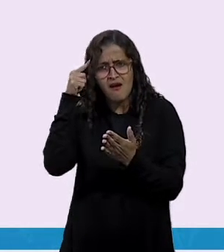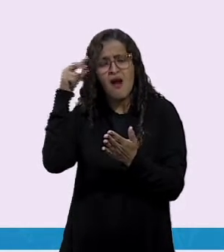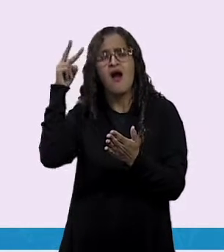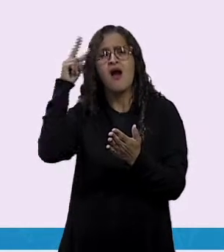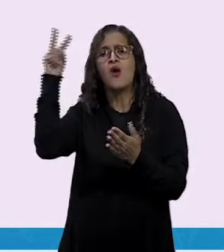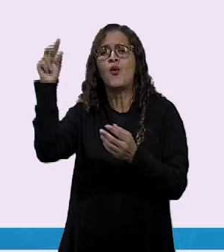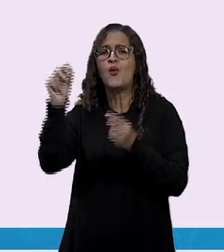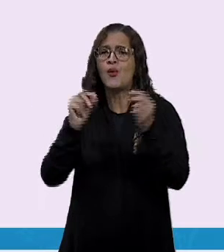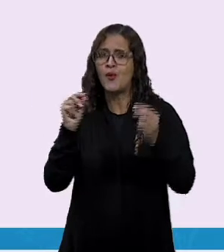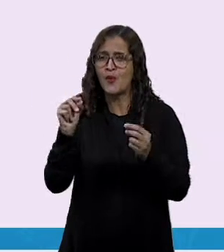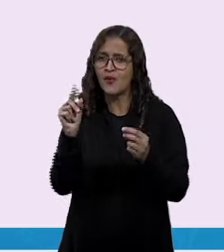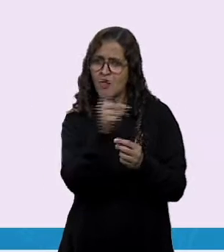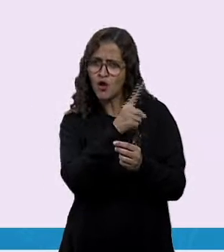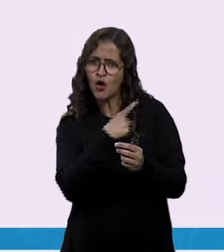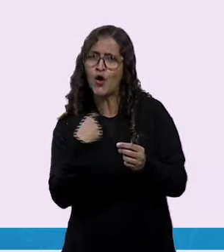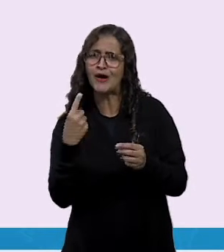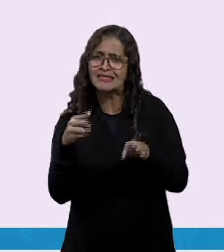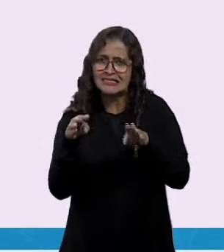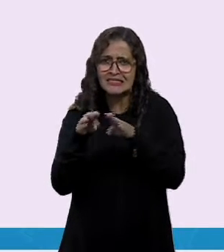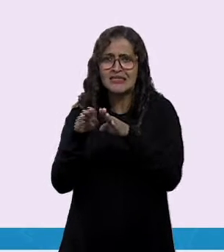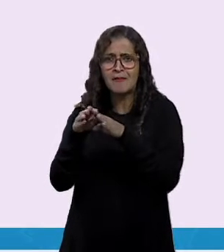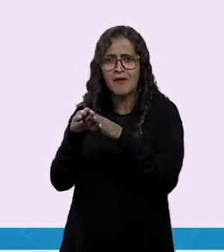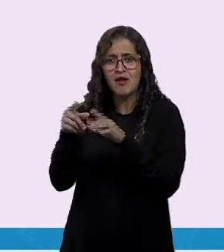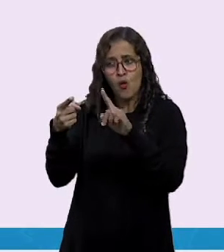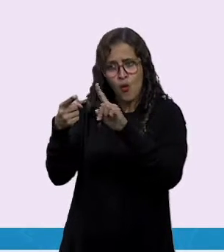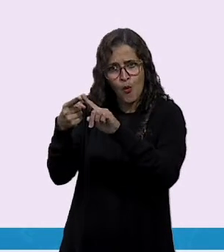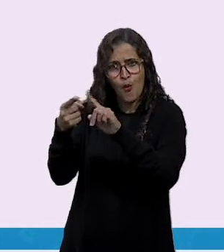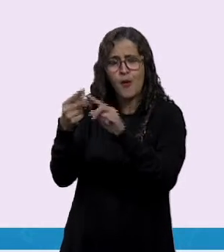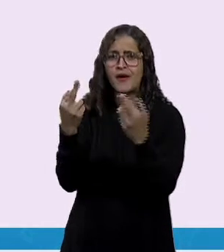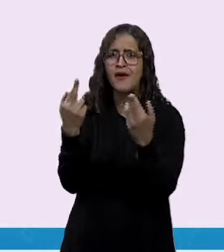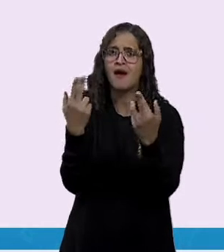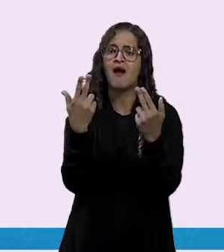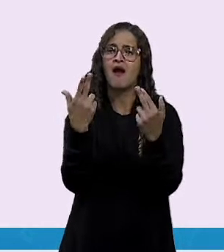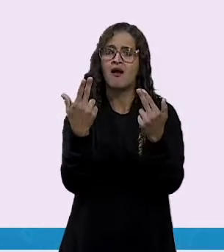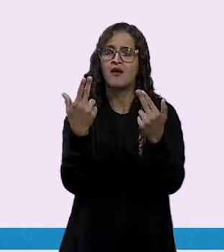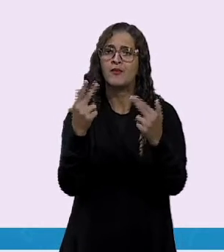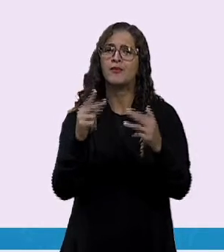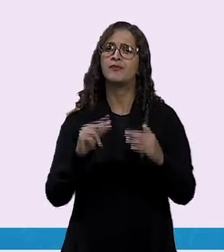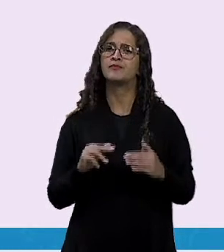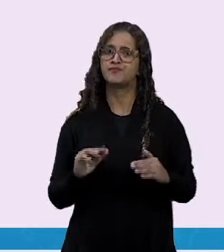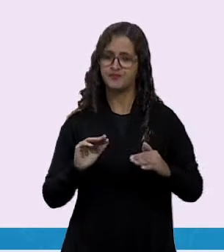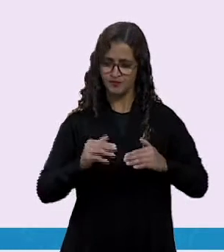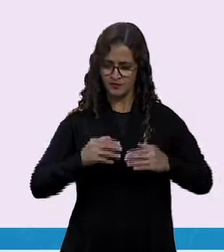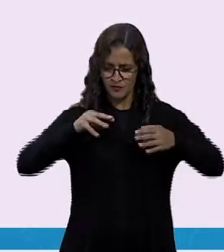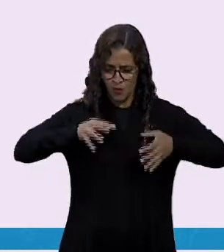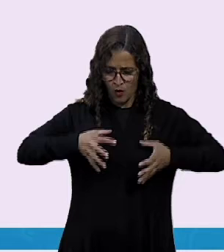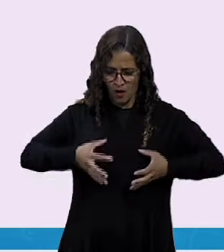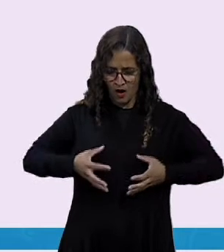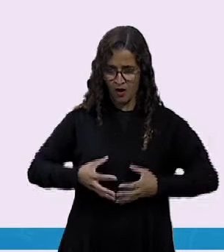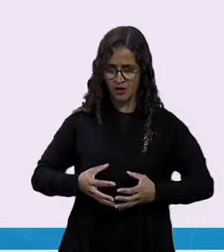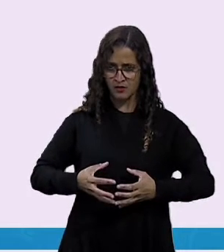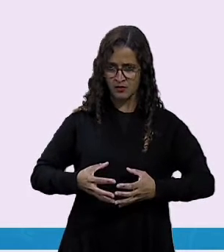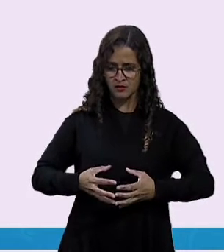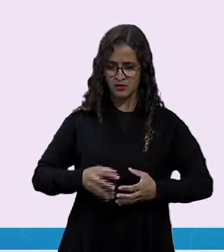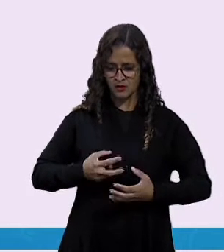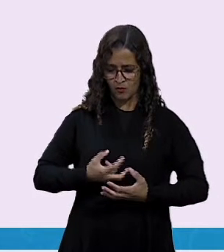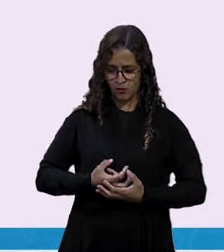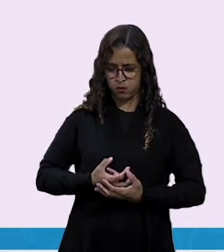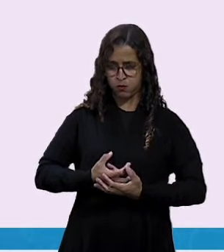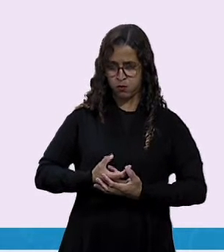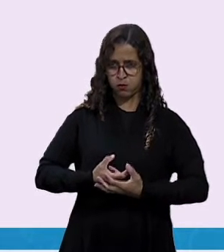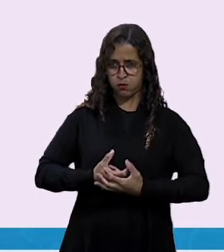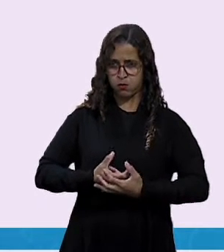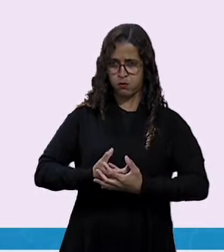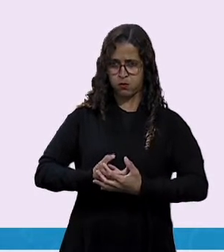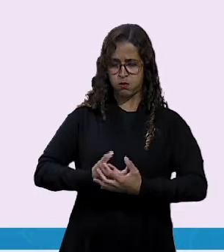humanos, Nós somos vivíparos. Então, a gente se desenvolve, a gente cresce dentro da barriga da mamãe. Quando a mamãe